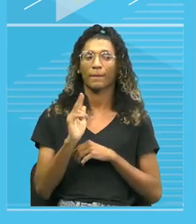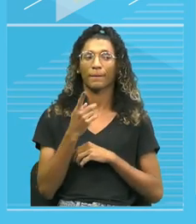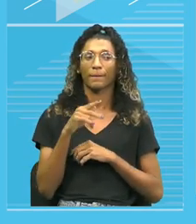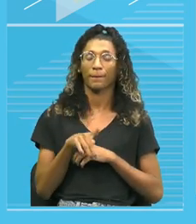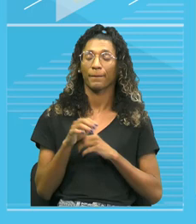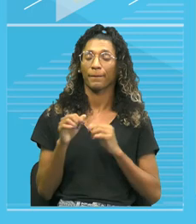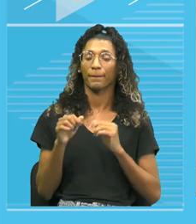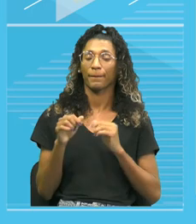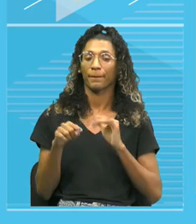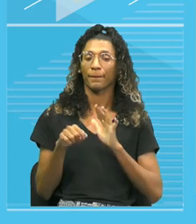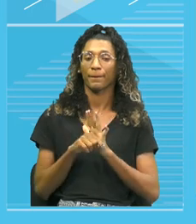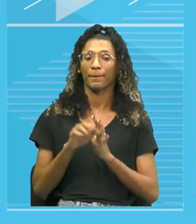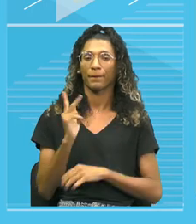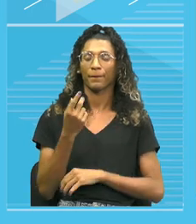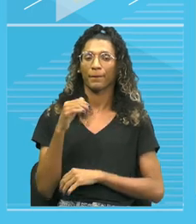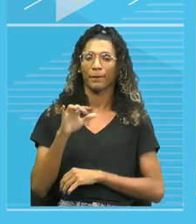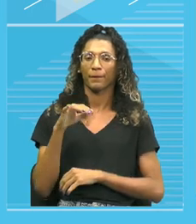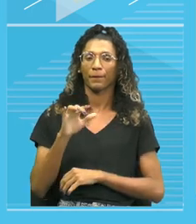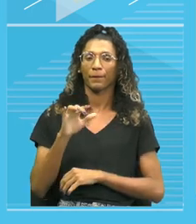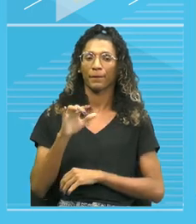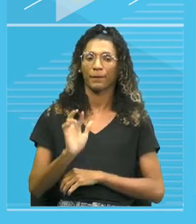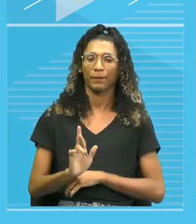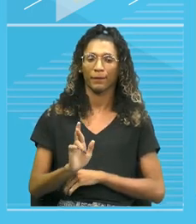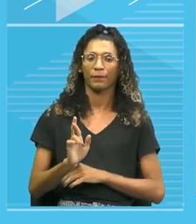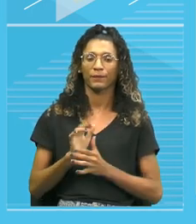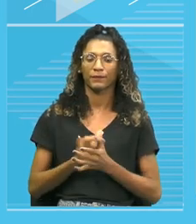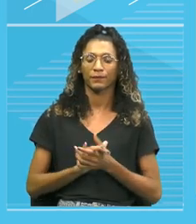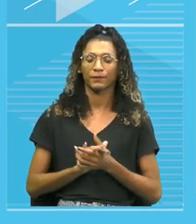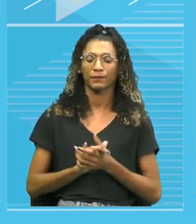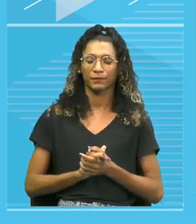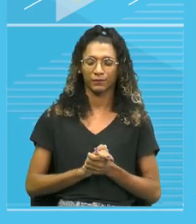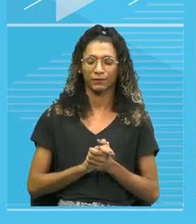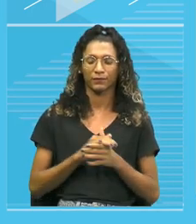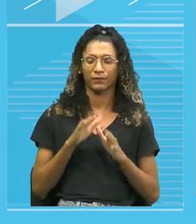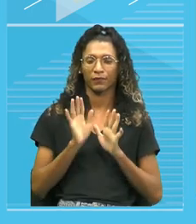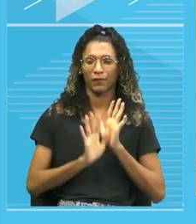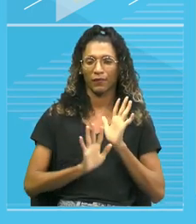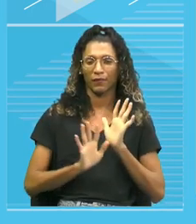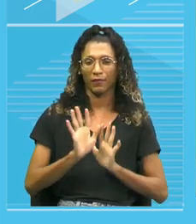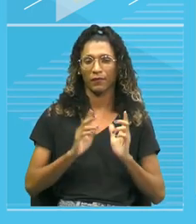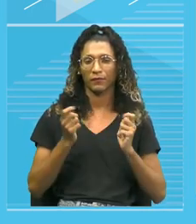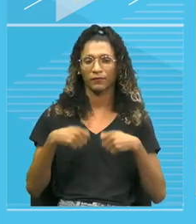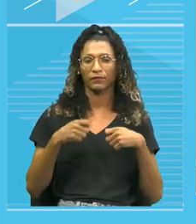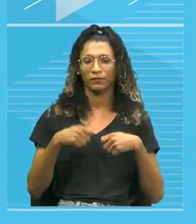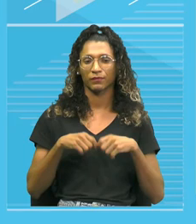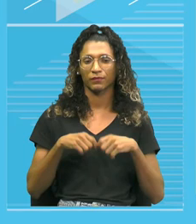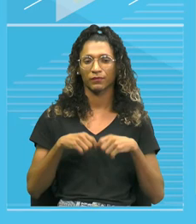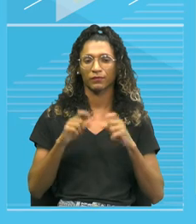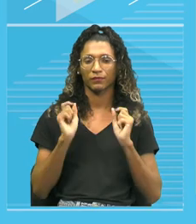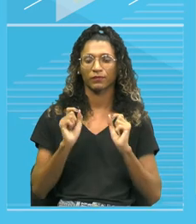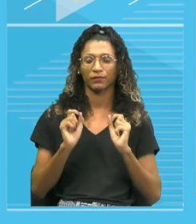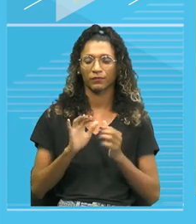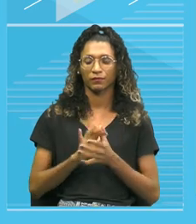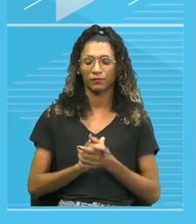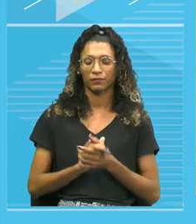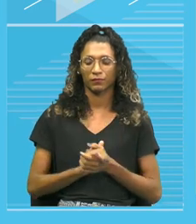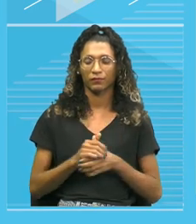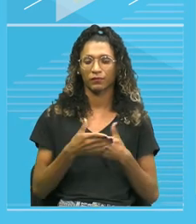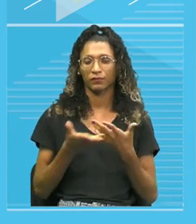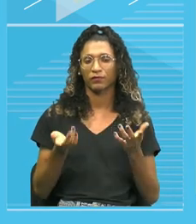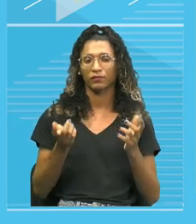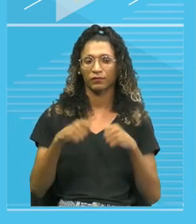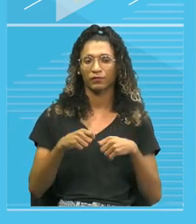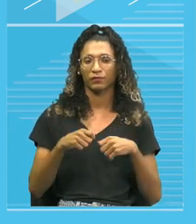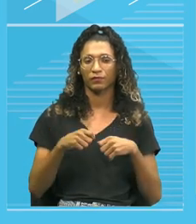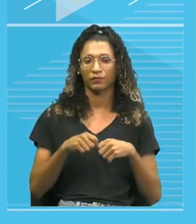entalpia dos é agentes o cuidado que nós temos que ter aqui nos produtos é que vocês têm que ver